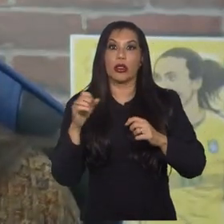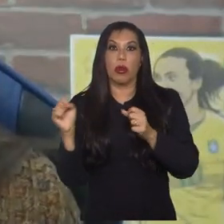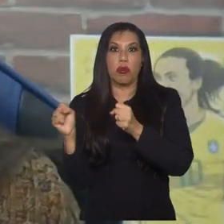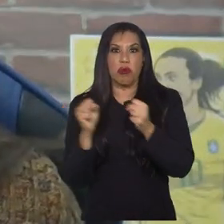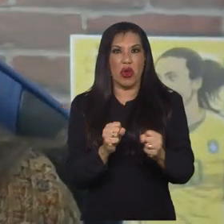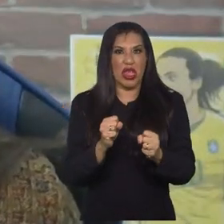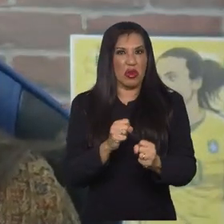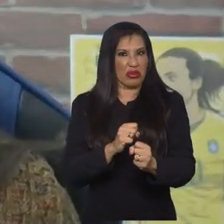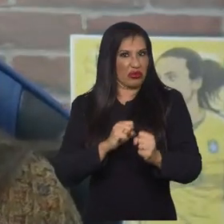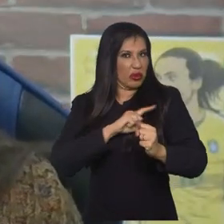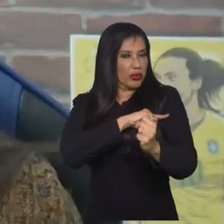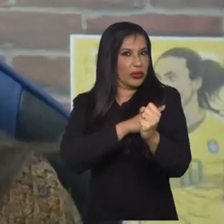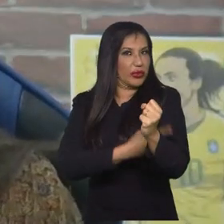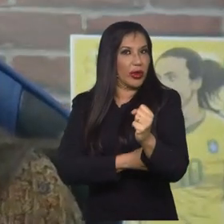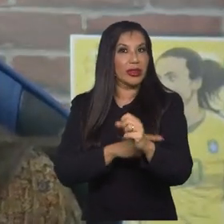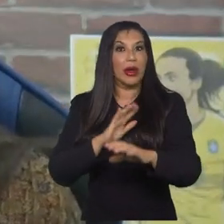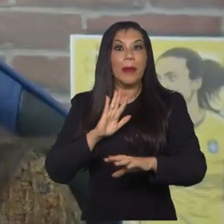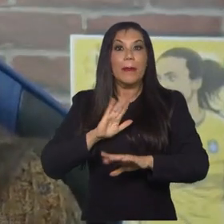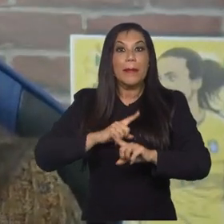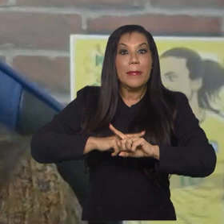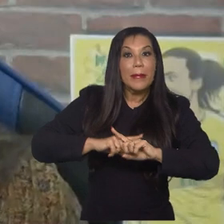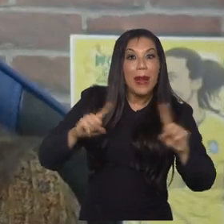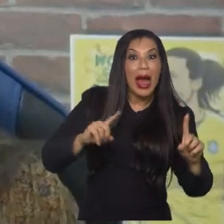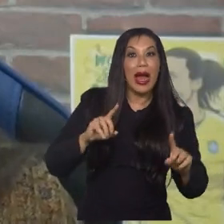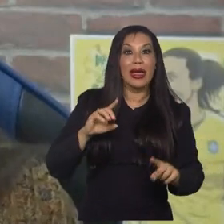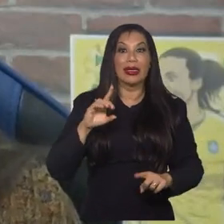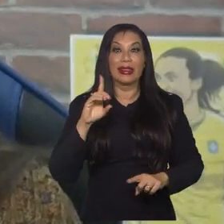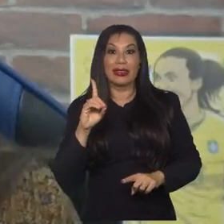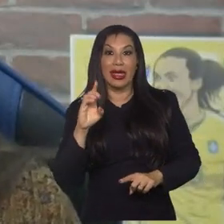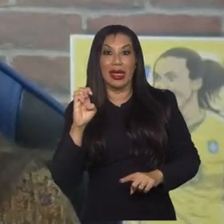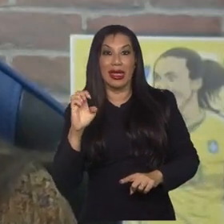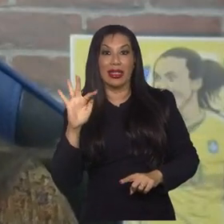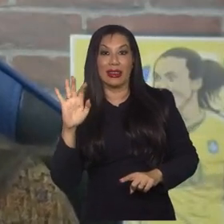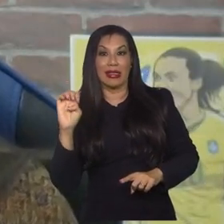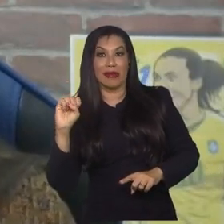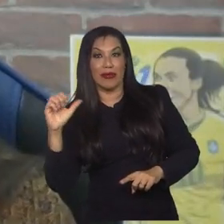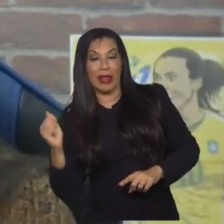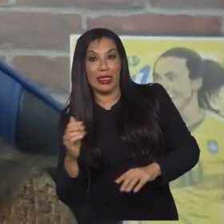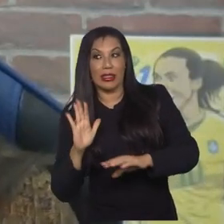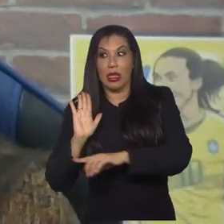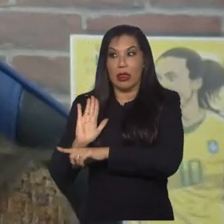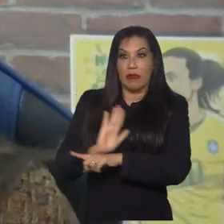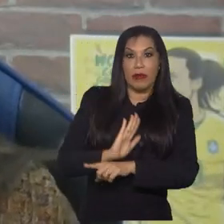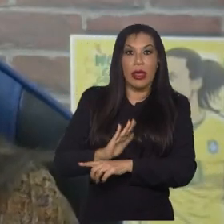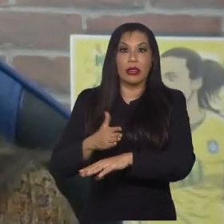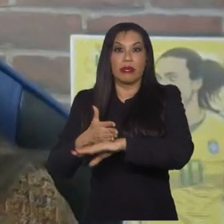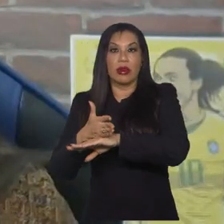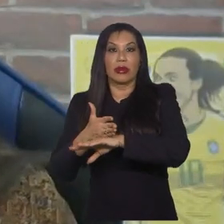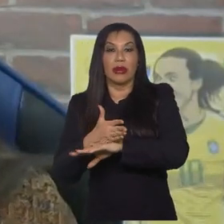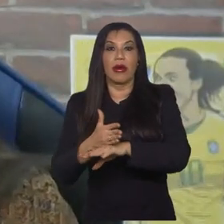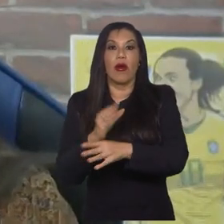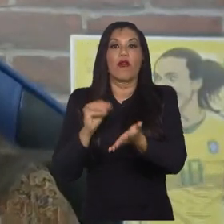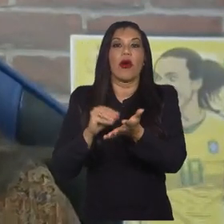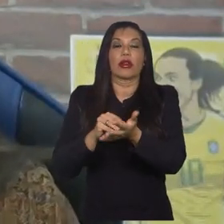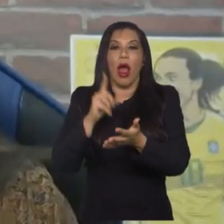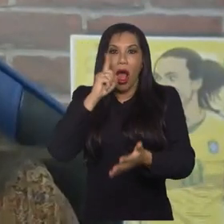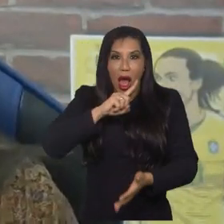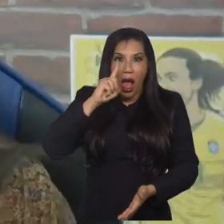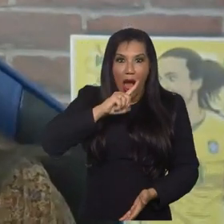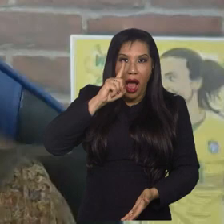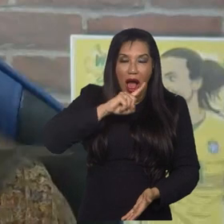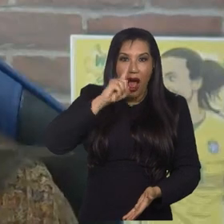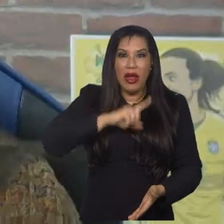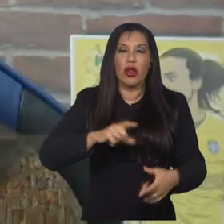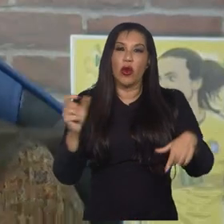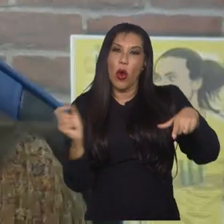poderoso, mas a defesa, o meio-campo, não estava consistente e a gente viu na Euro isso, uma seleção que tomou muitos gols,